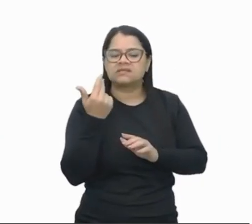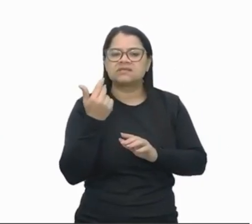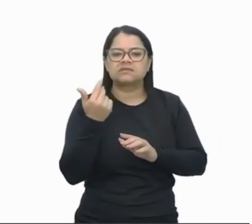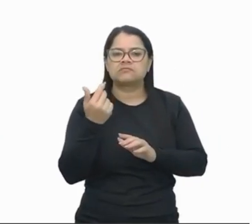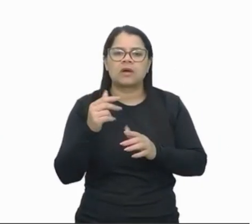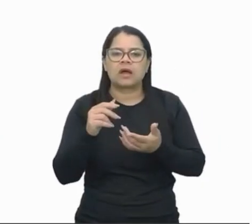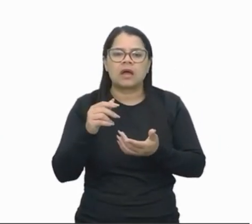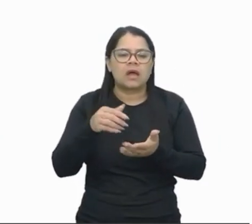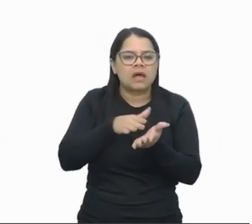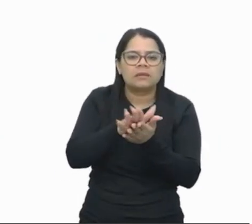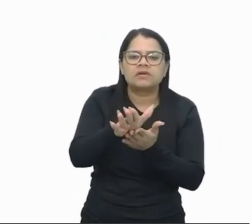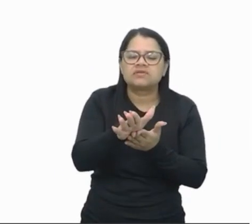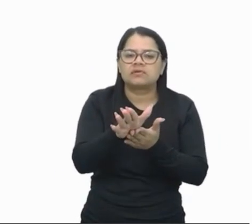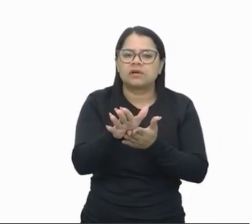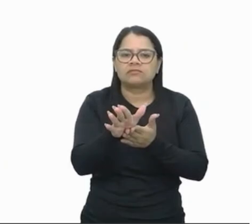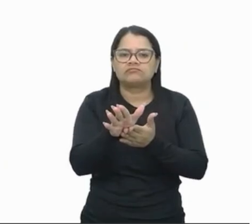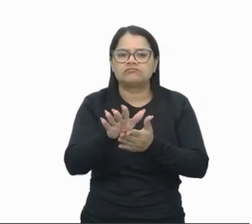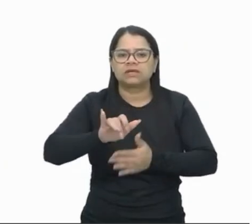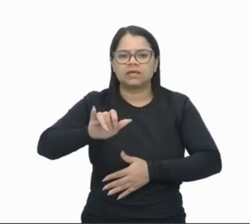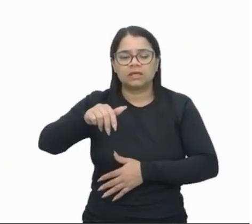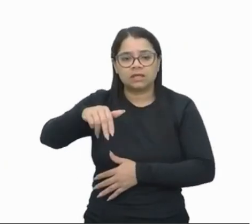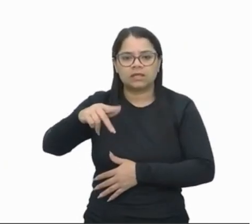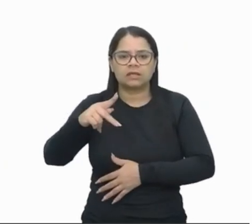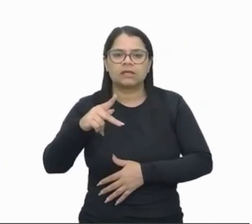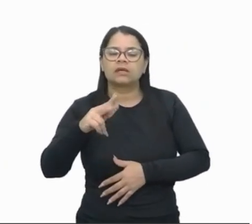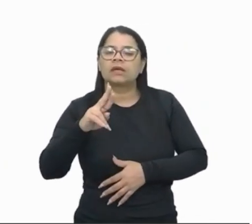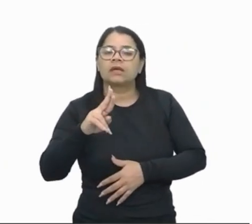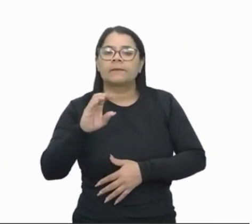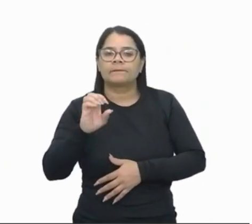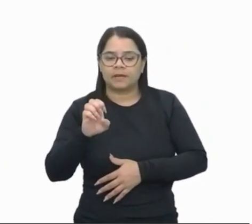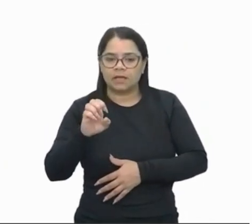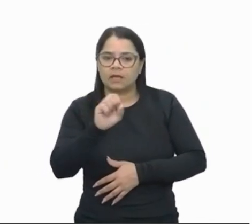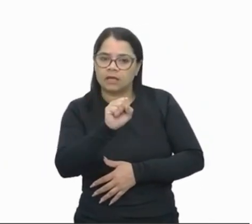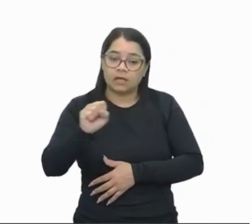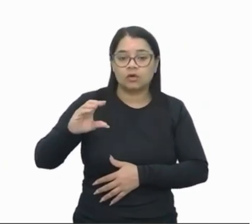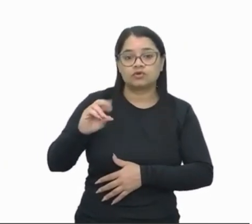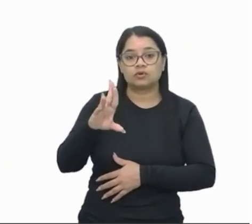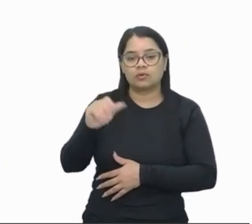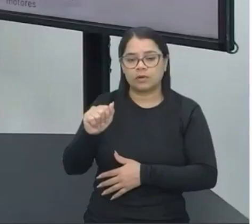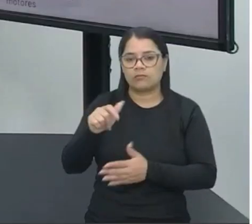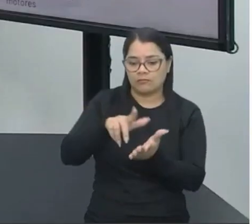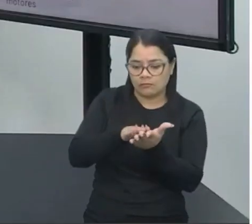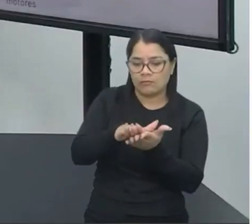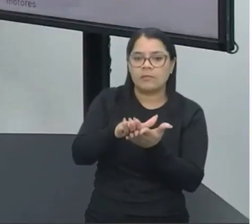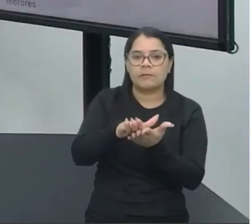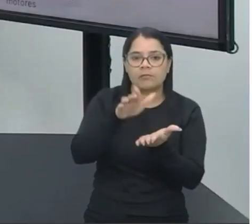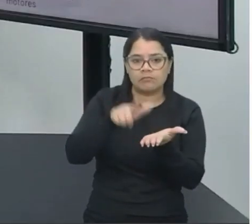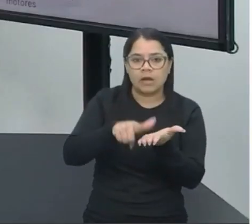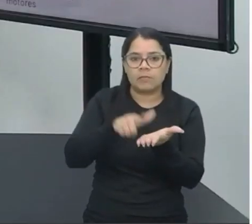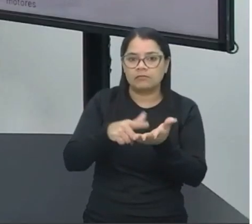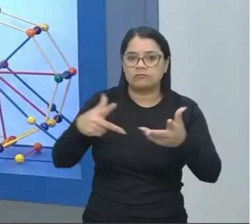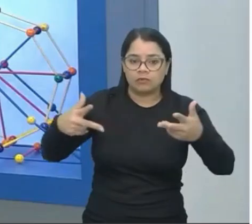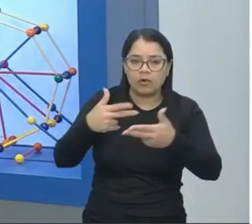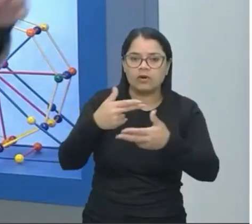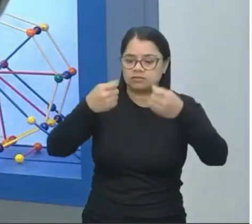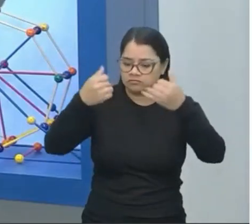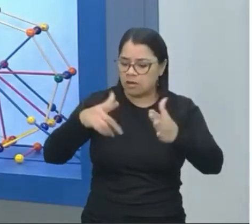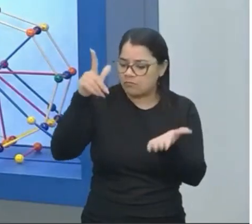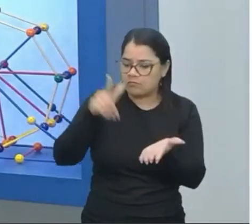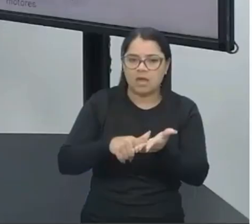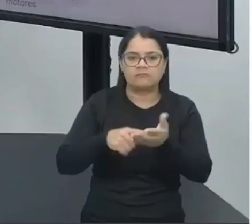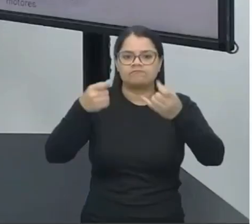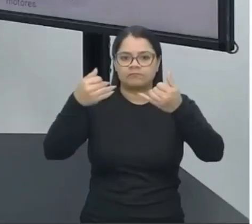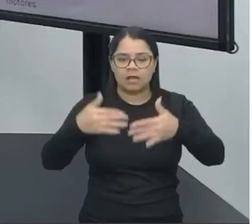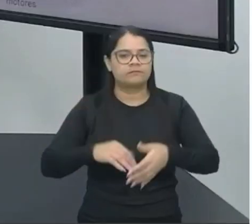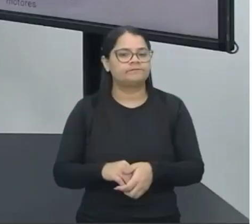gráfica, Um servomotor pode ser utilizado, por exemplo, para gerenciar o levantamento do papel, do corte, das folhas, etc.